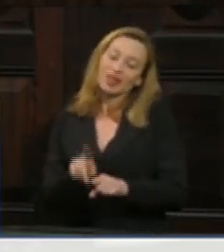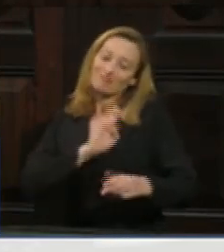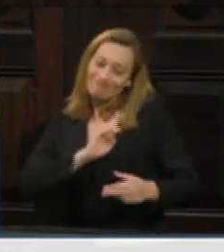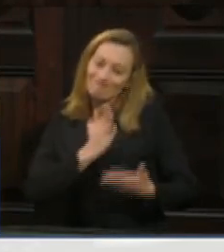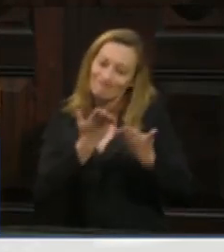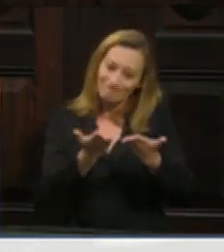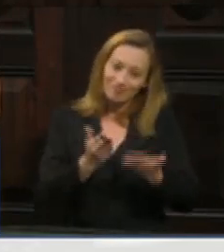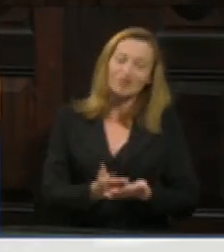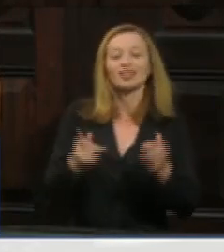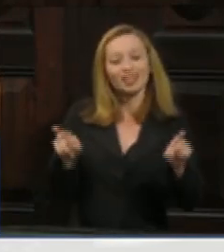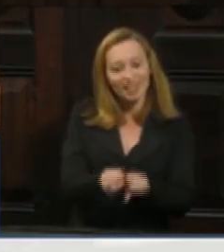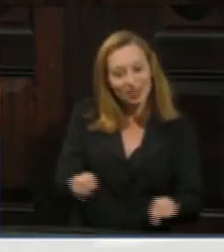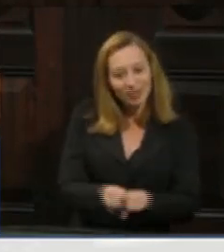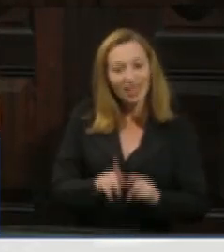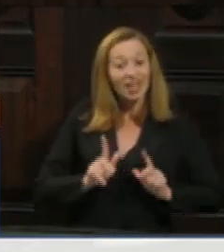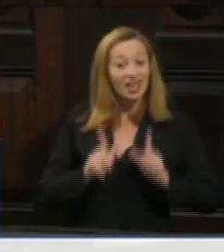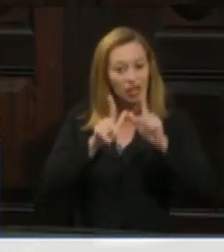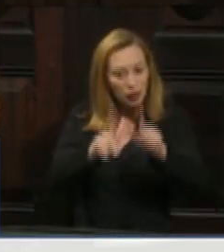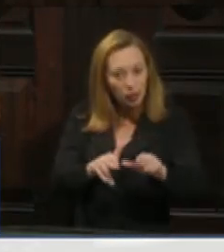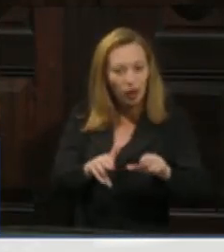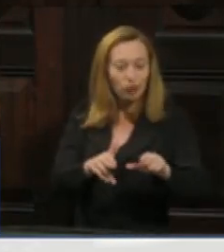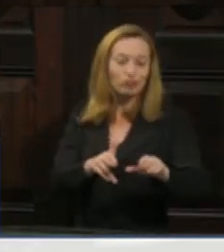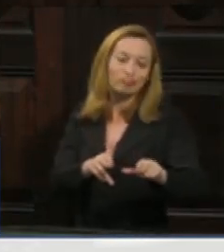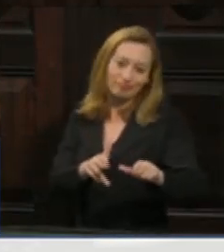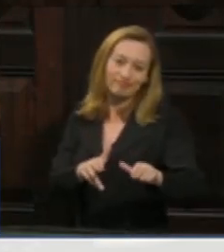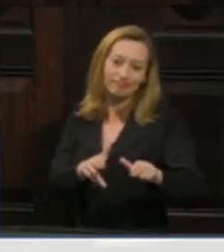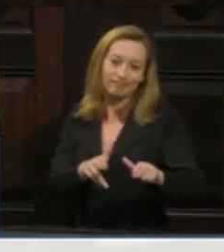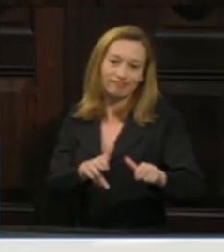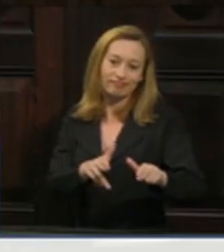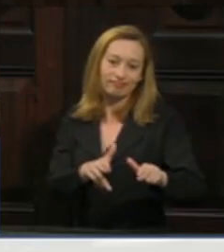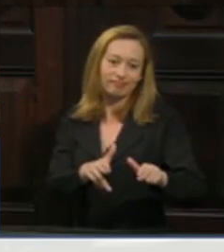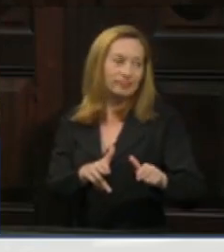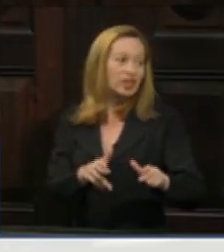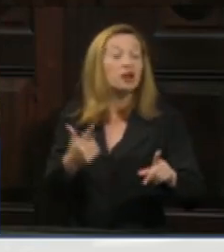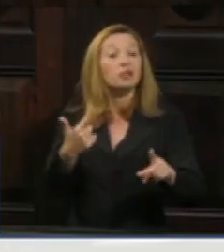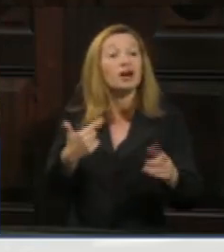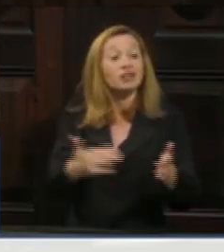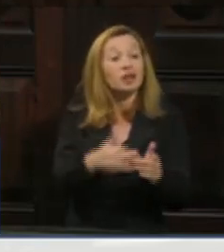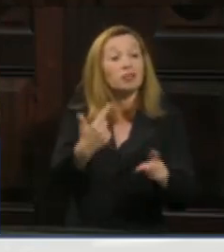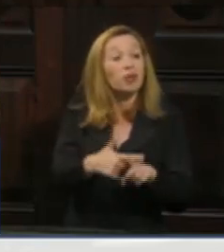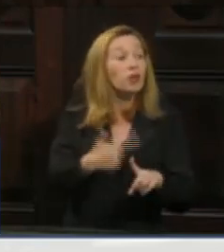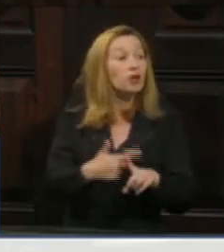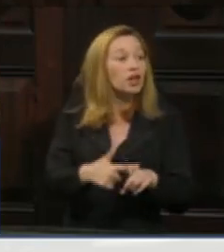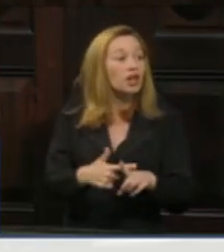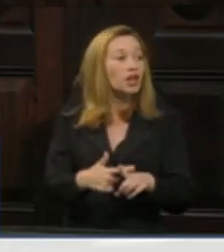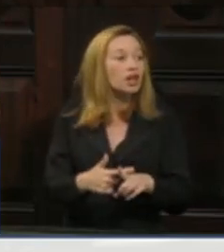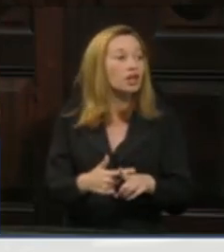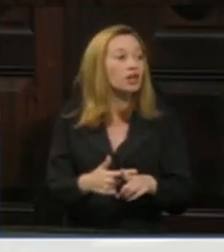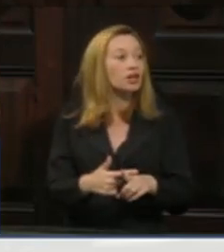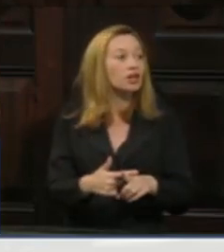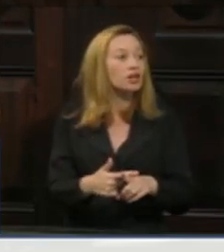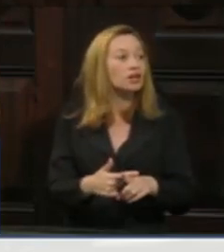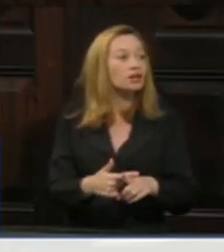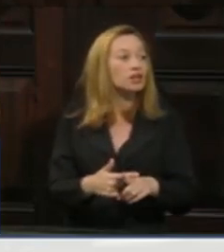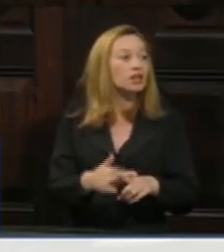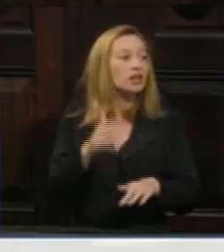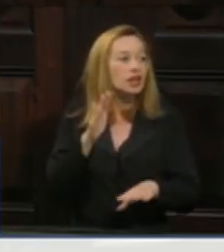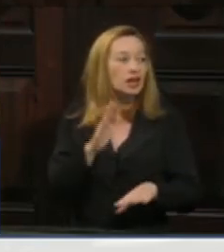mas eu faço questão de reconhecer publicamente a sua devoção quase missionária, quase